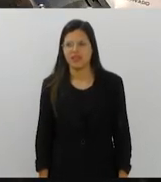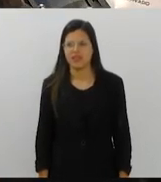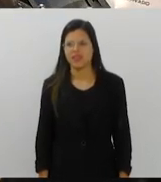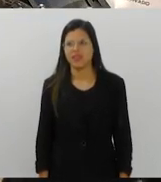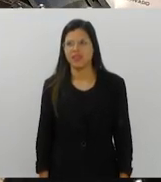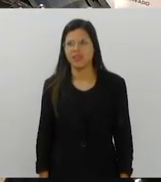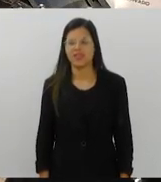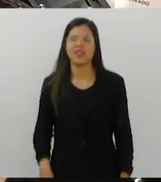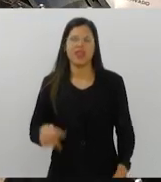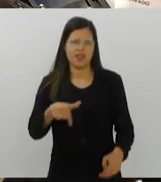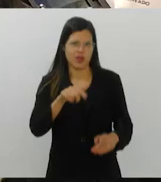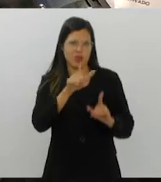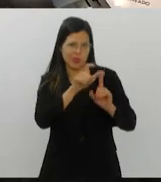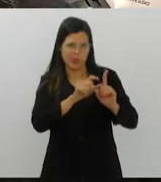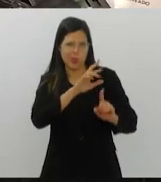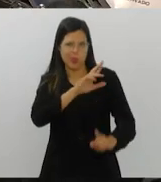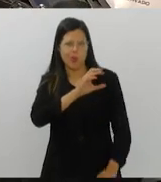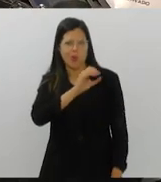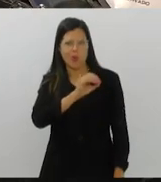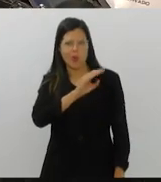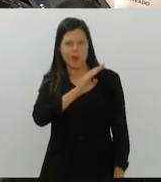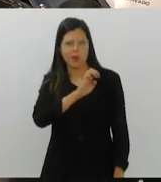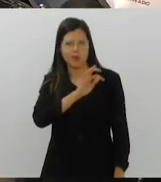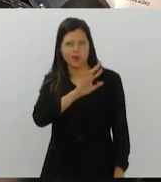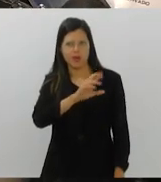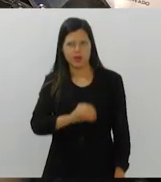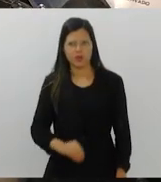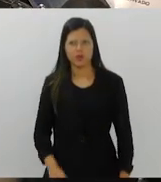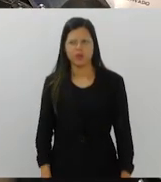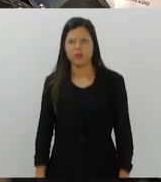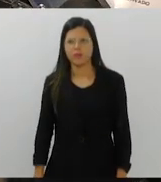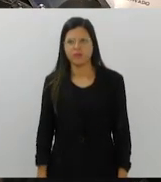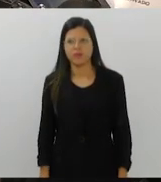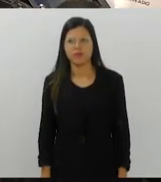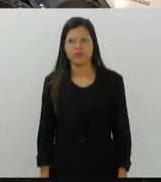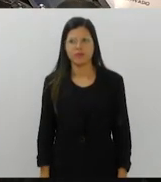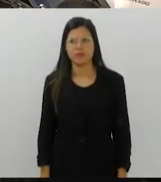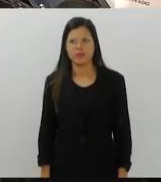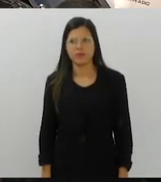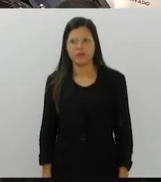É do Roberto, não é isso? É do Roberto.